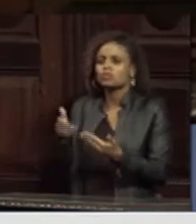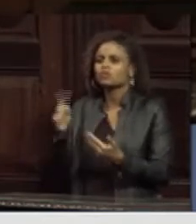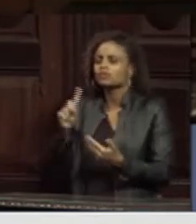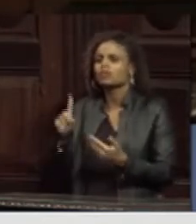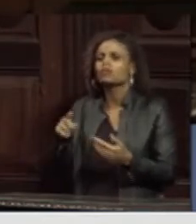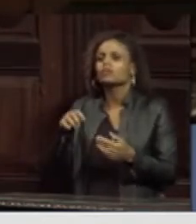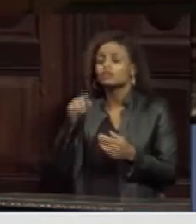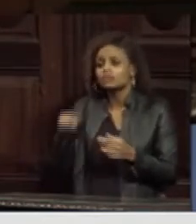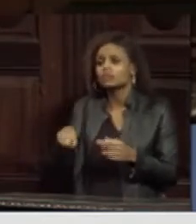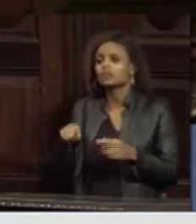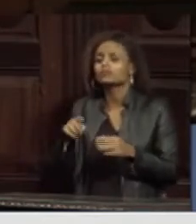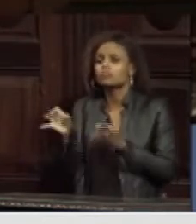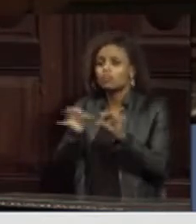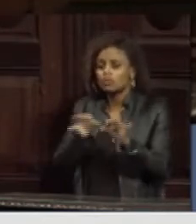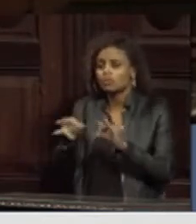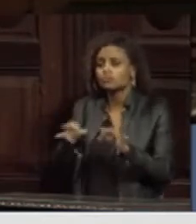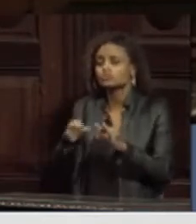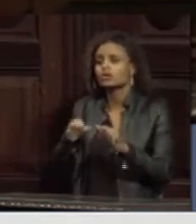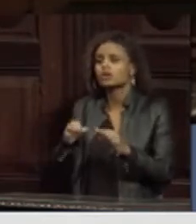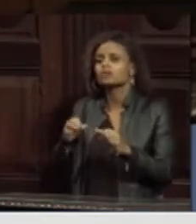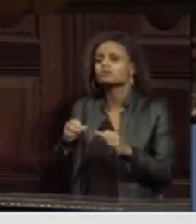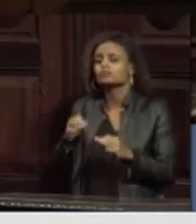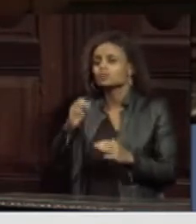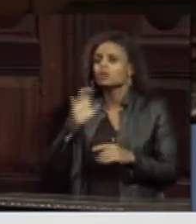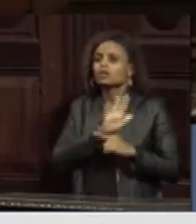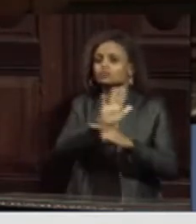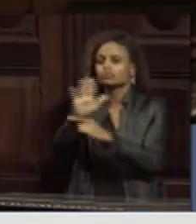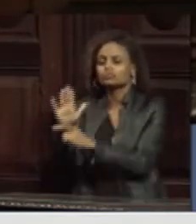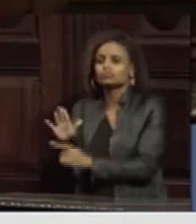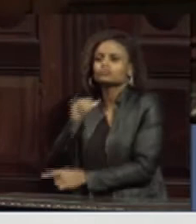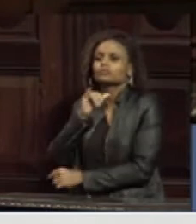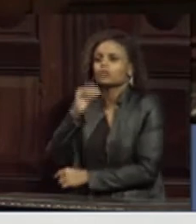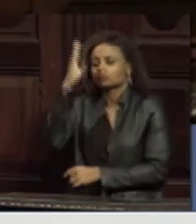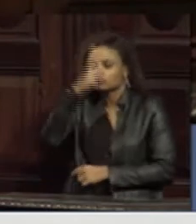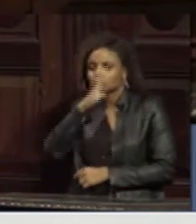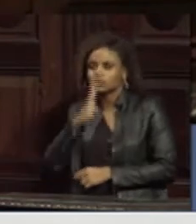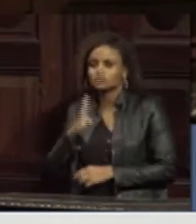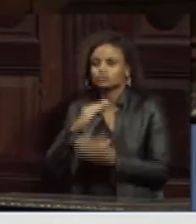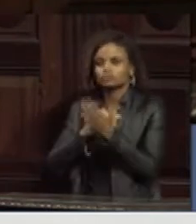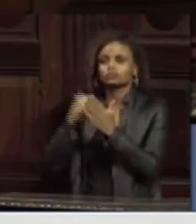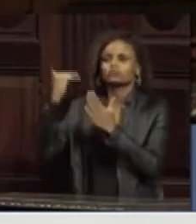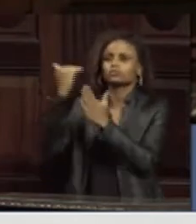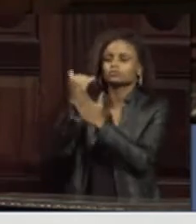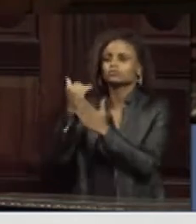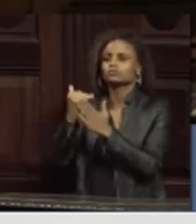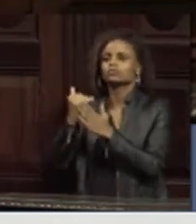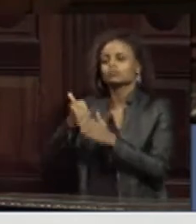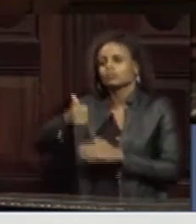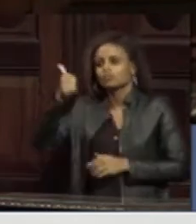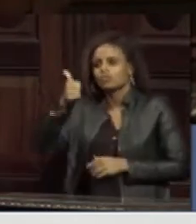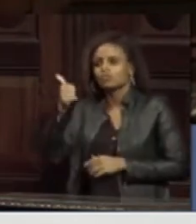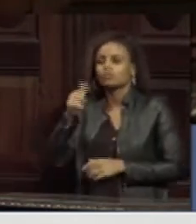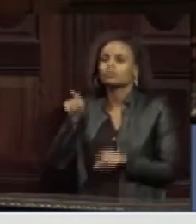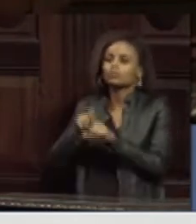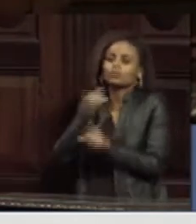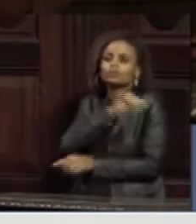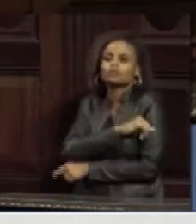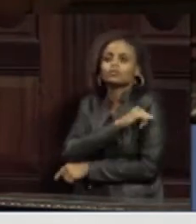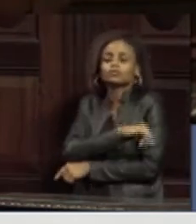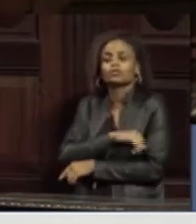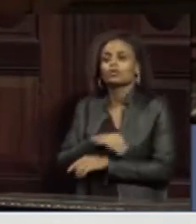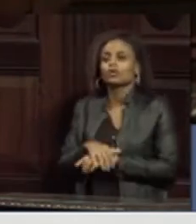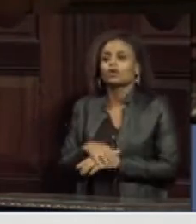de fato, para o país e para o estado do Rio de Janeiro. Porque só assim